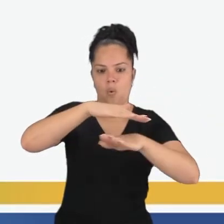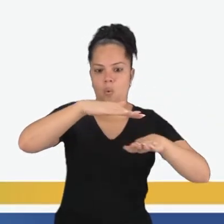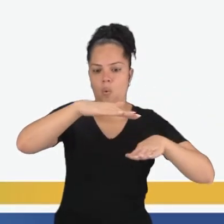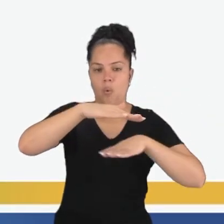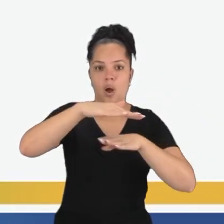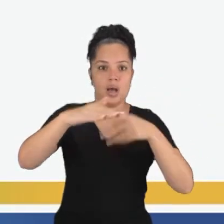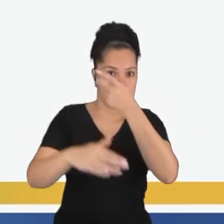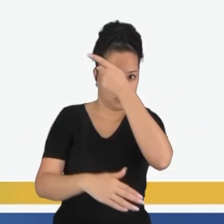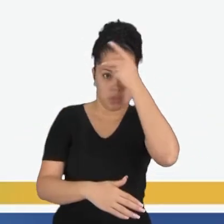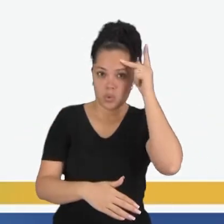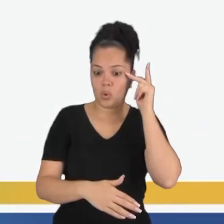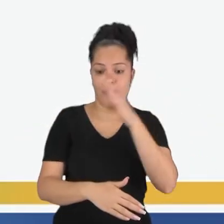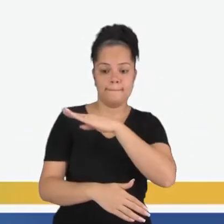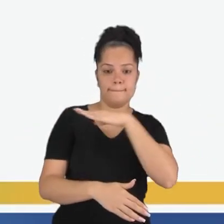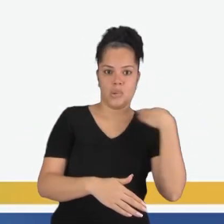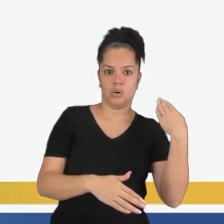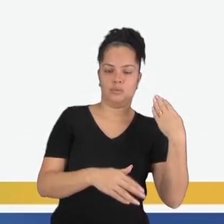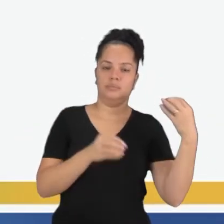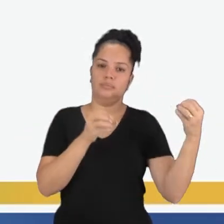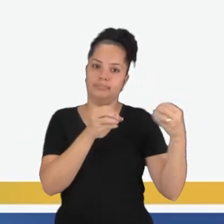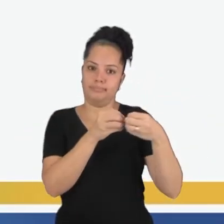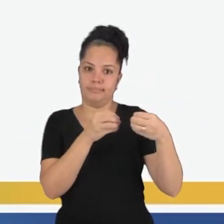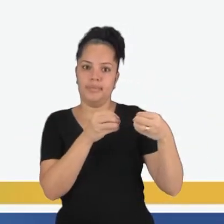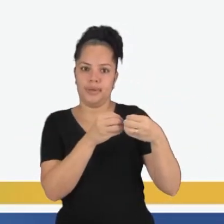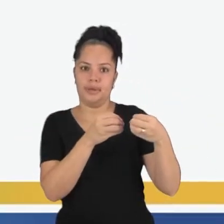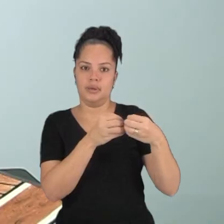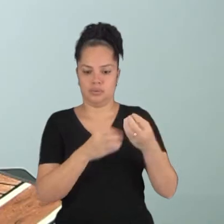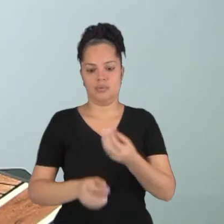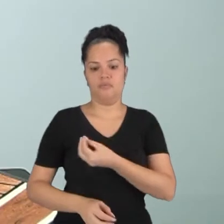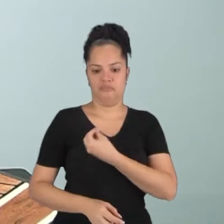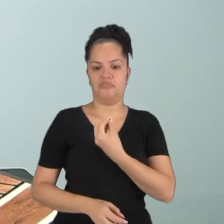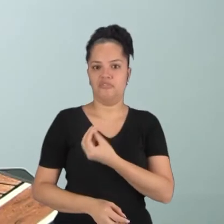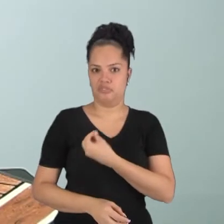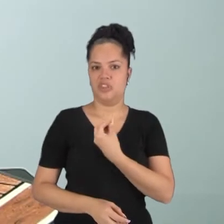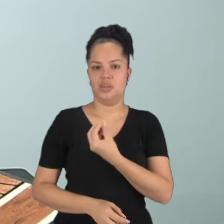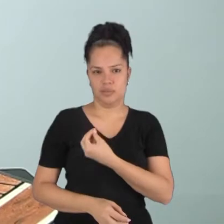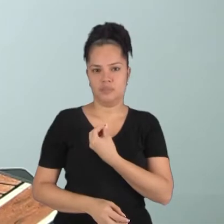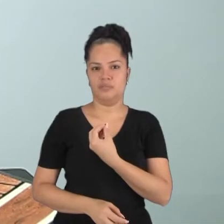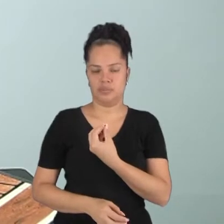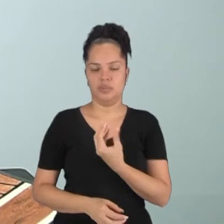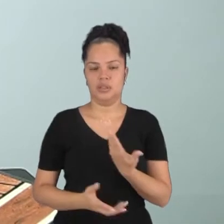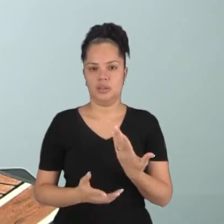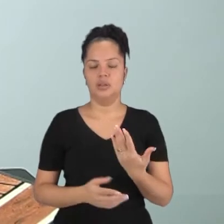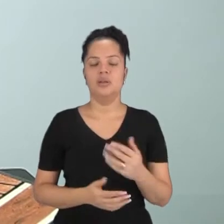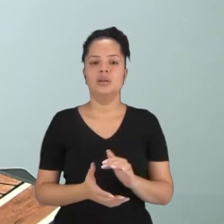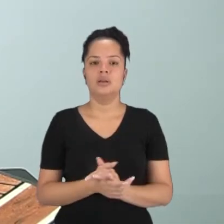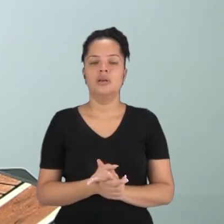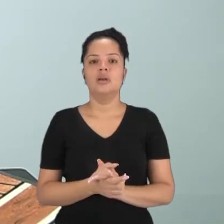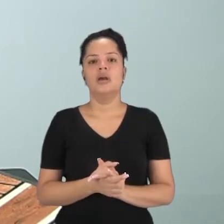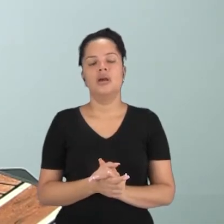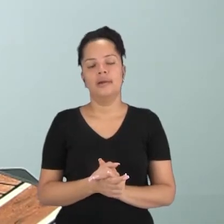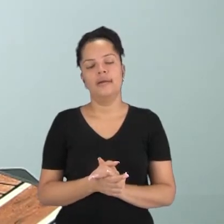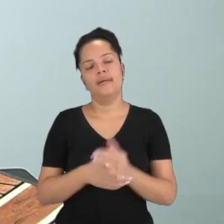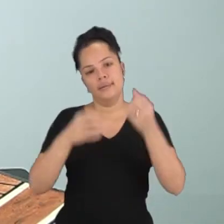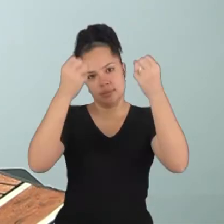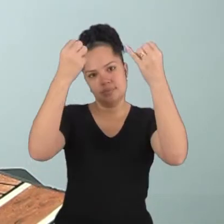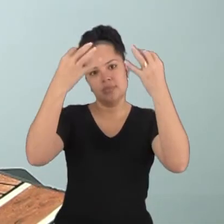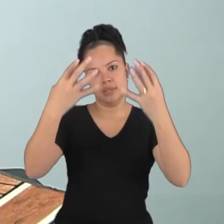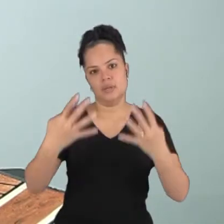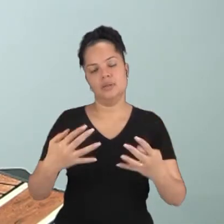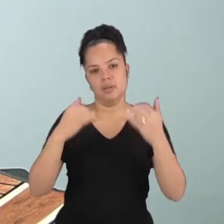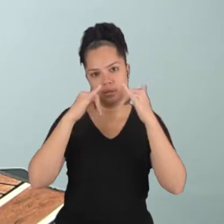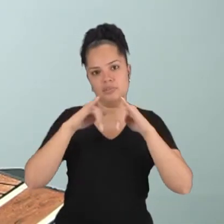dos vivos por muito tempo. Então, crianças, viram aí mais um pouquinho de